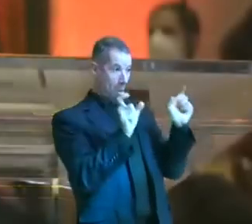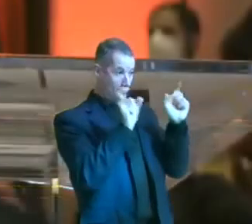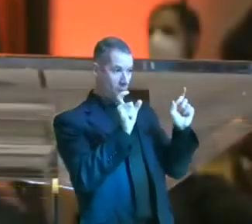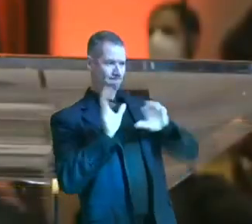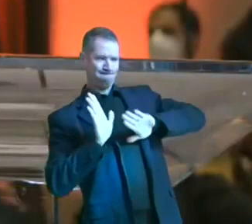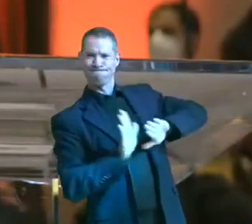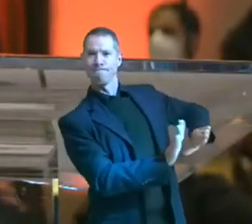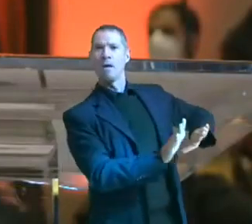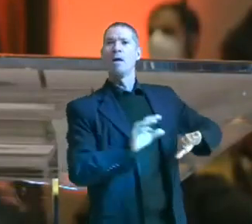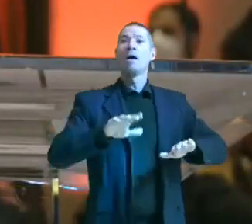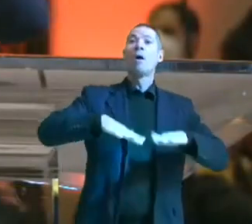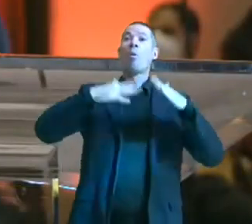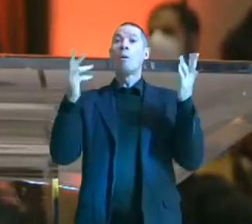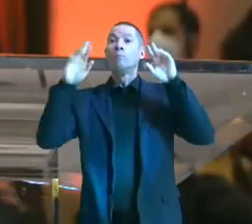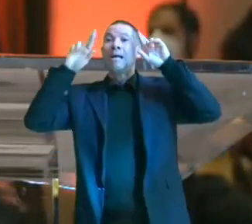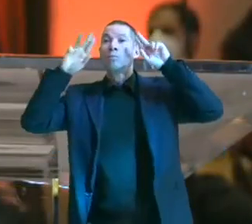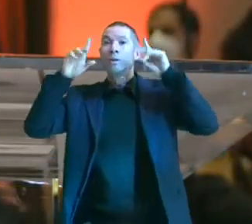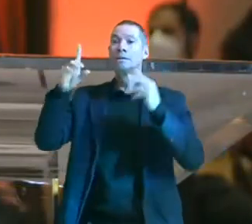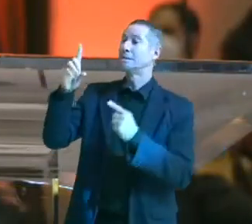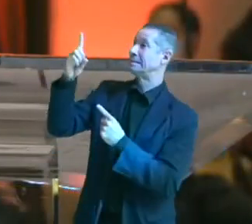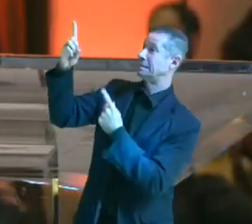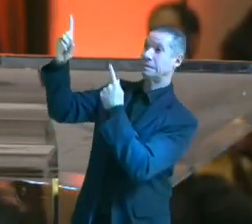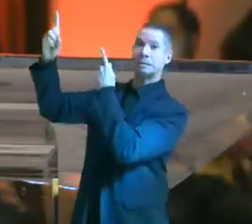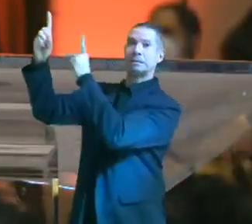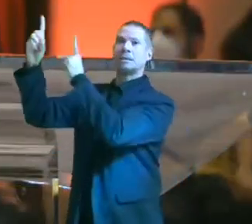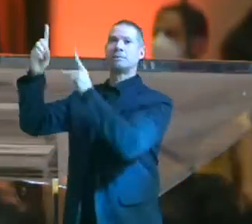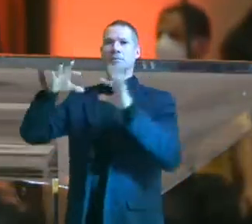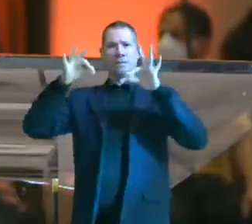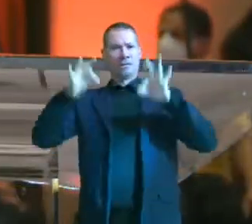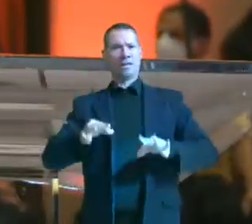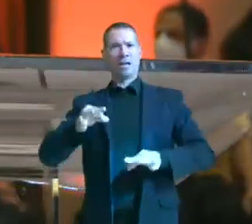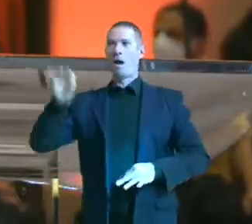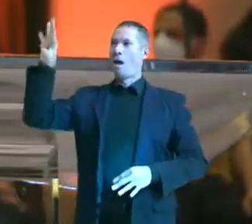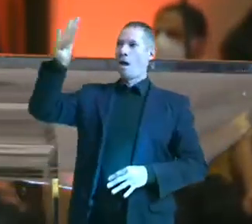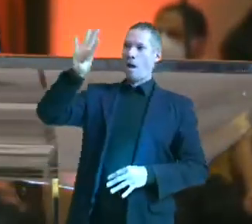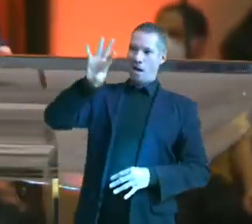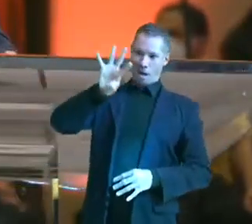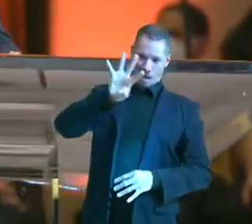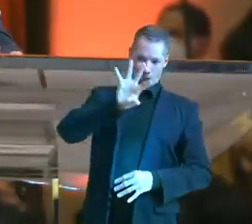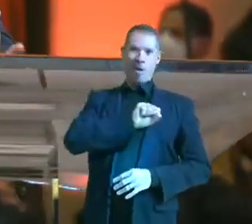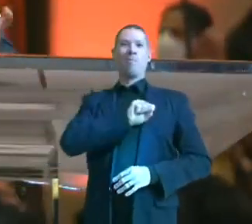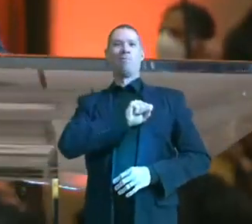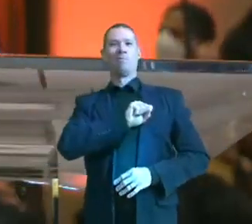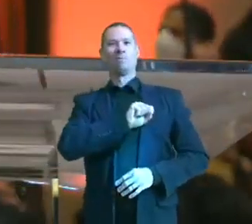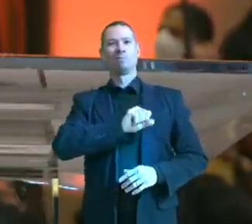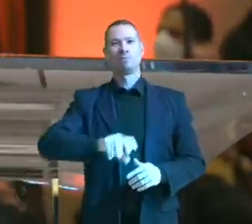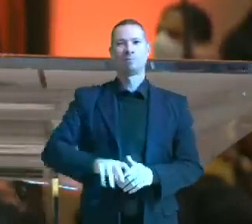essa natureza divina? Certamente, meus irmãos, é o amor.